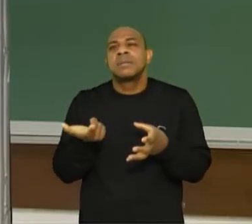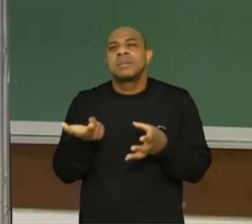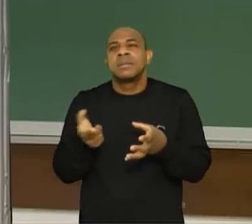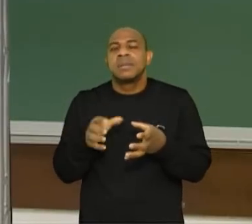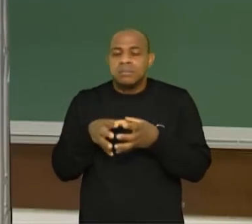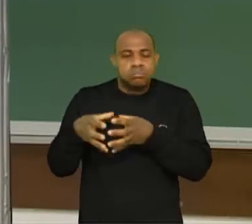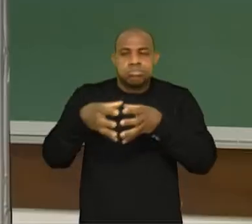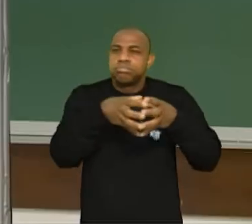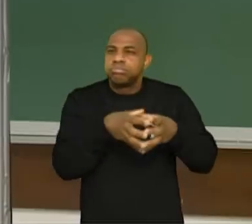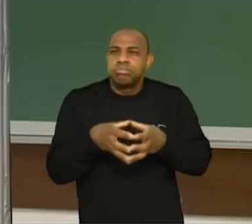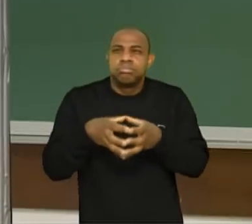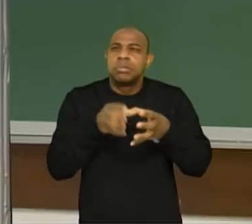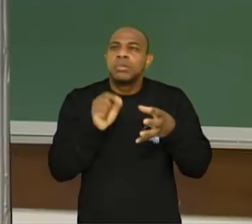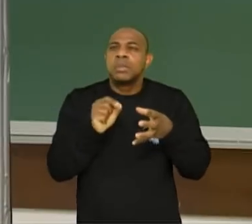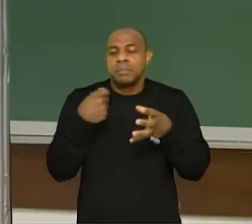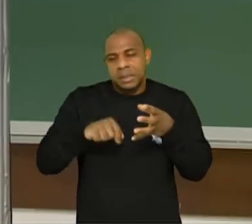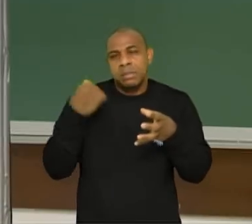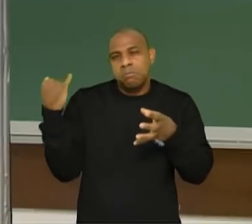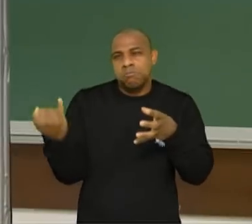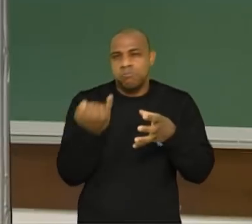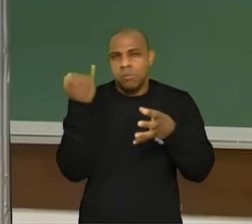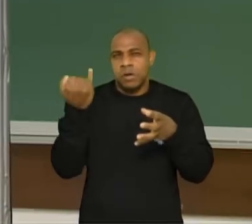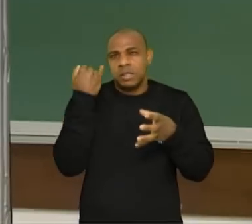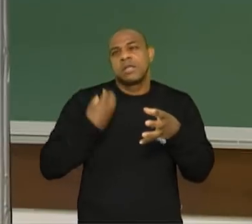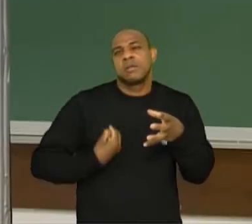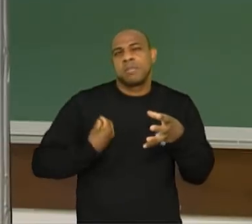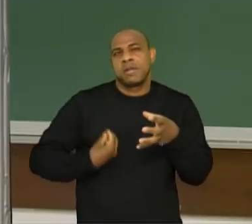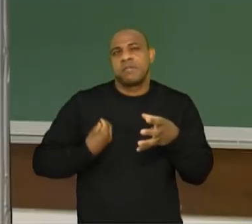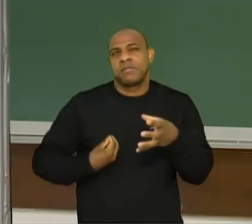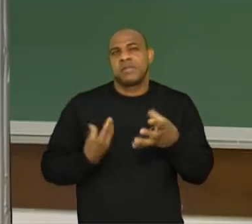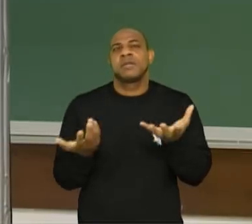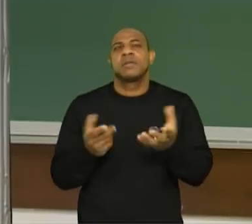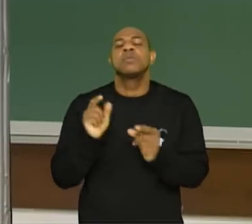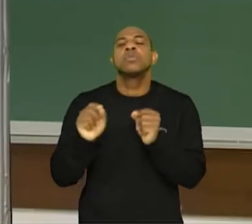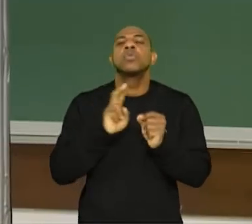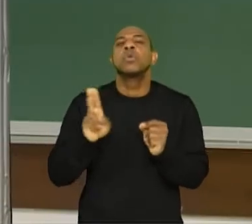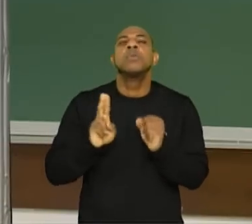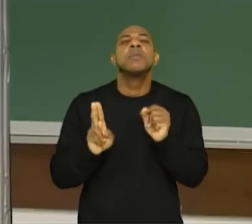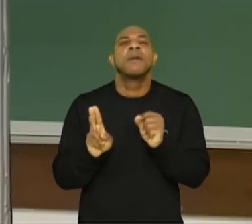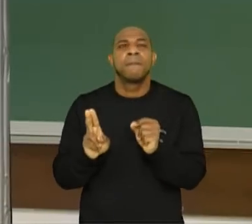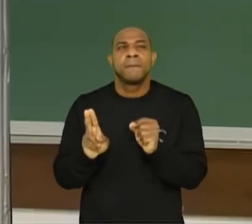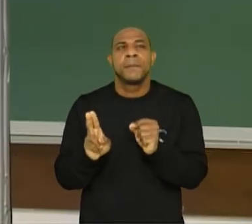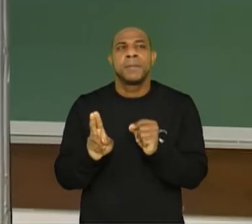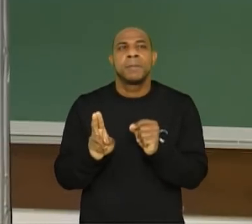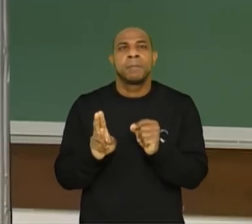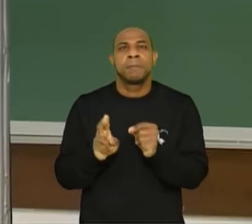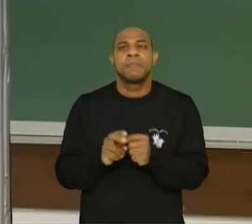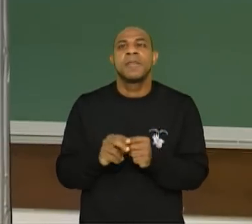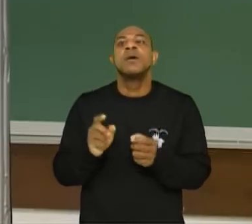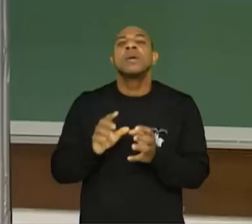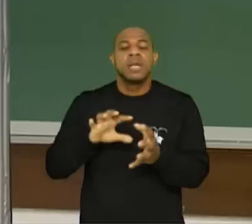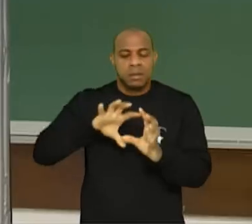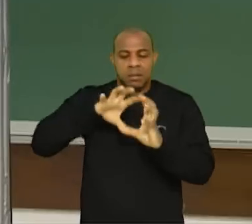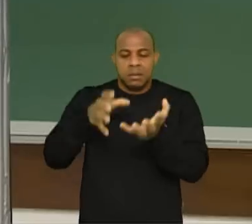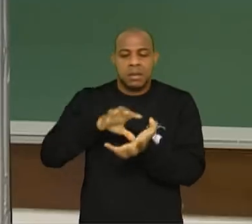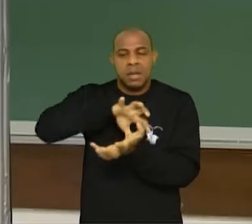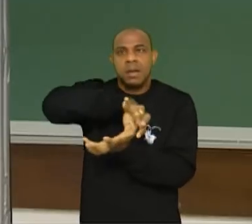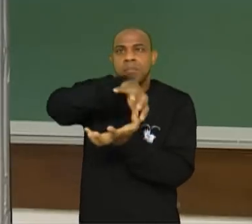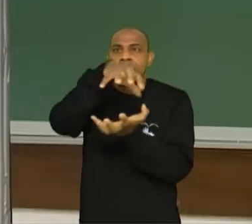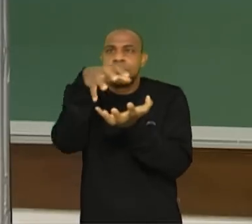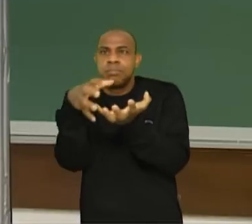mais esses fatores, né, que nessa condição é que a gente chama, de ecossistema,